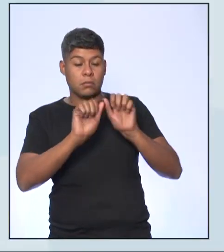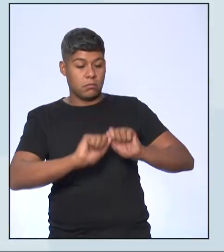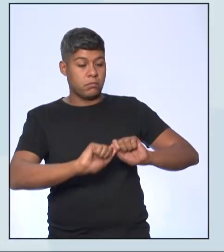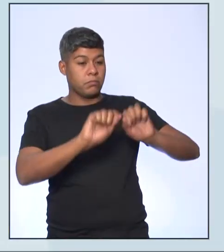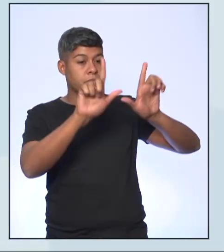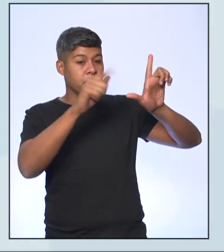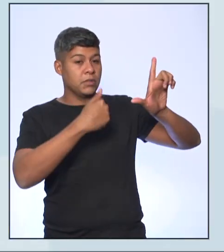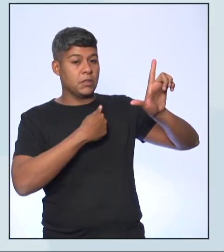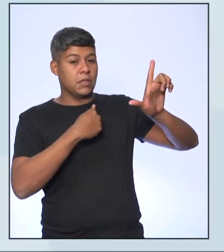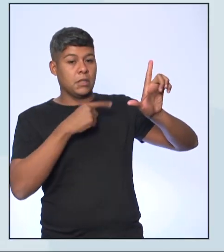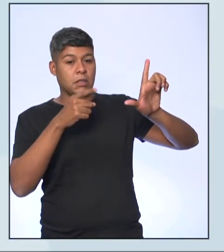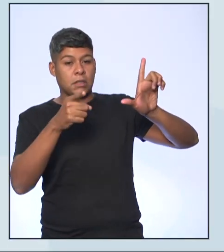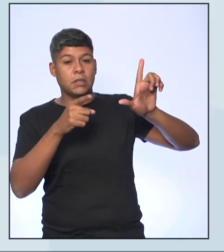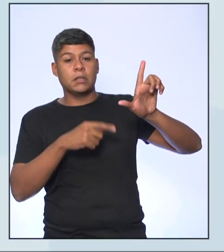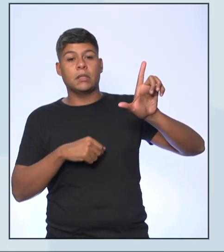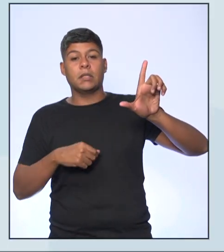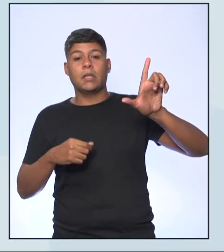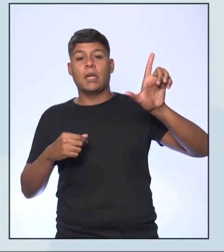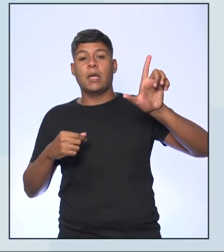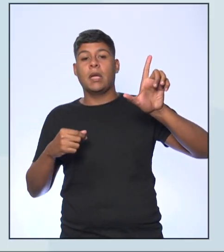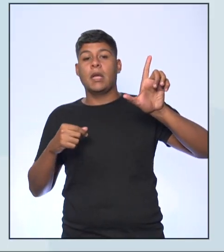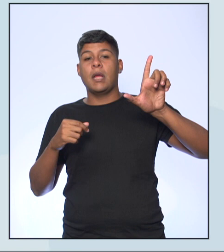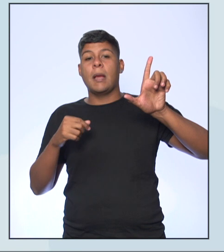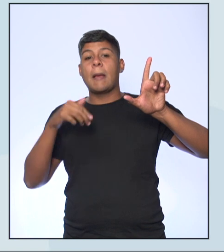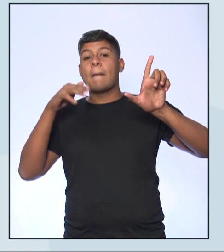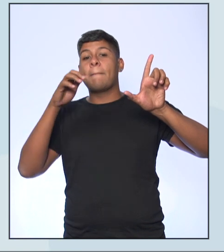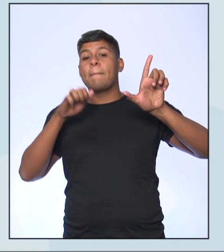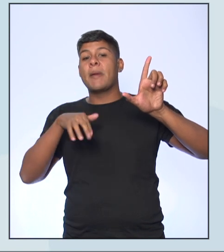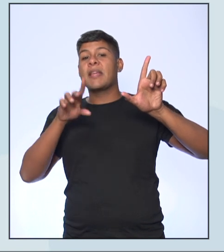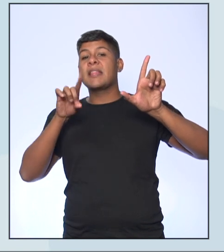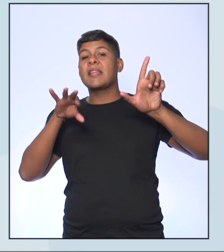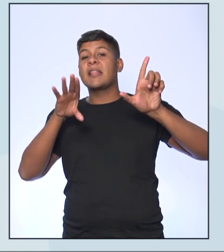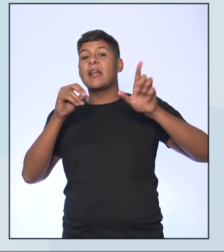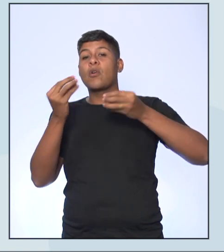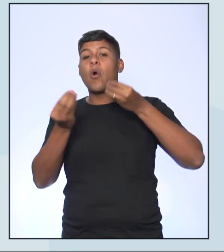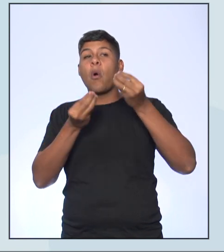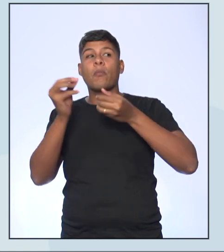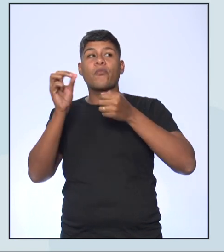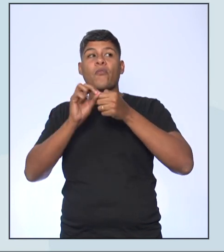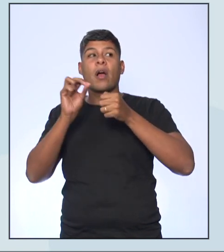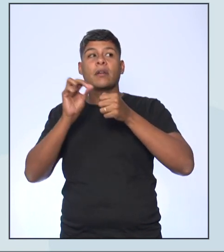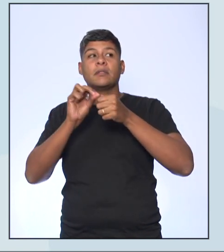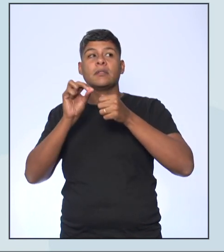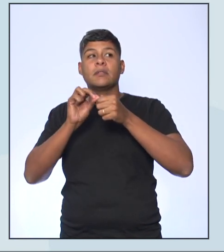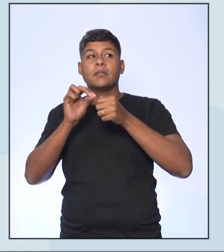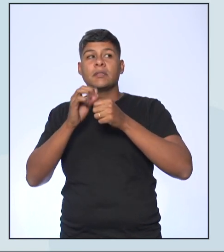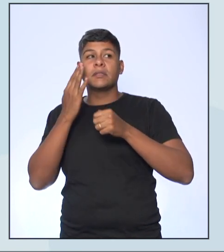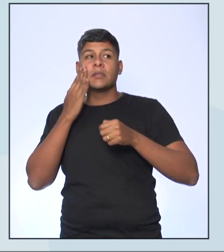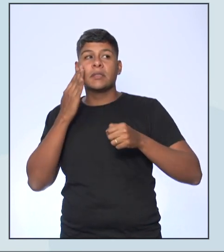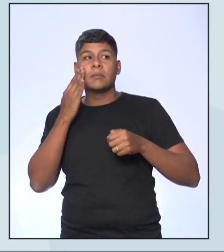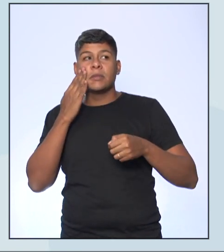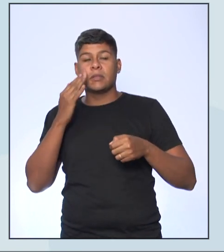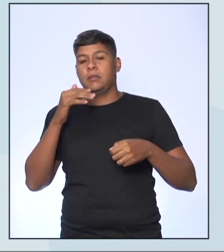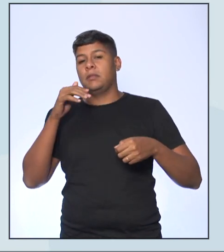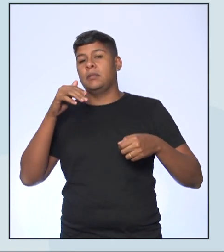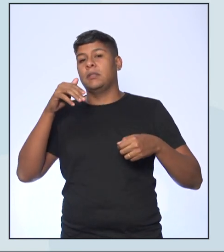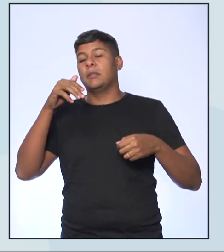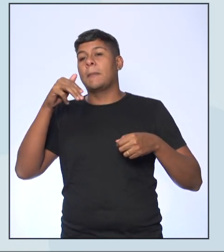aí. Na tela de vocês, tem a medida de como eu faço isso. Essa medida